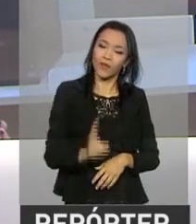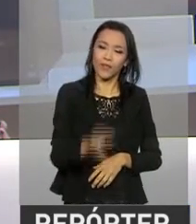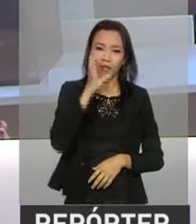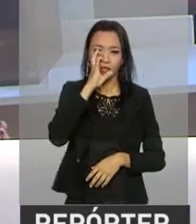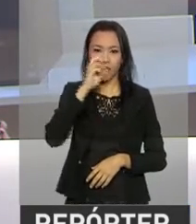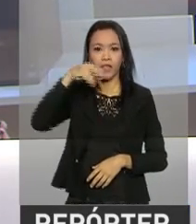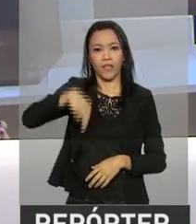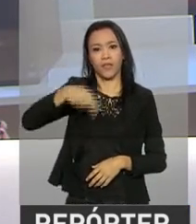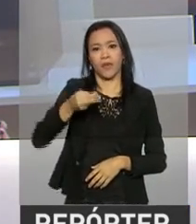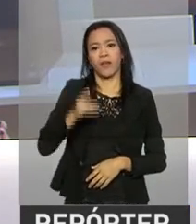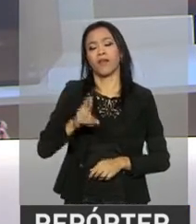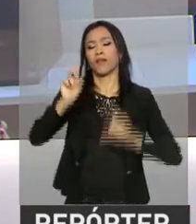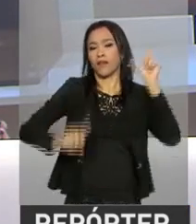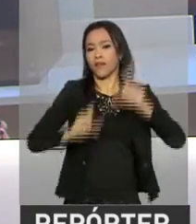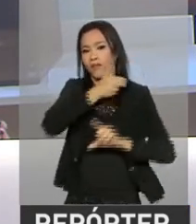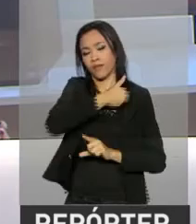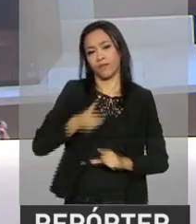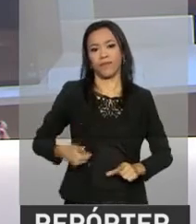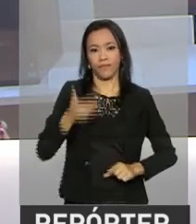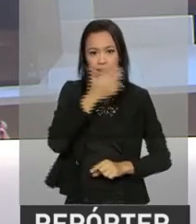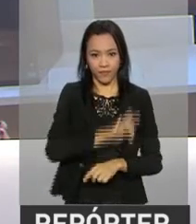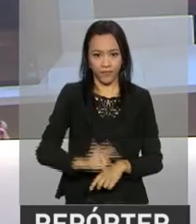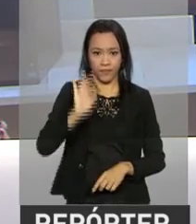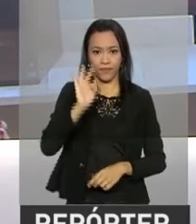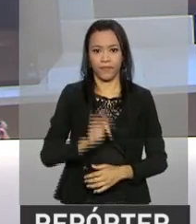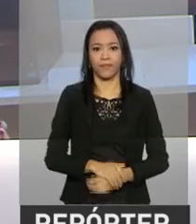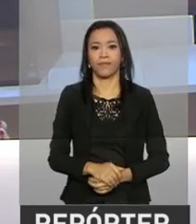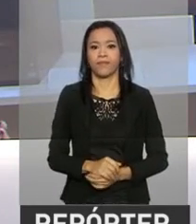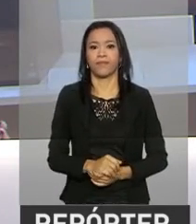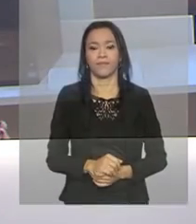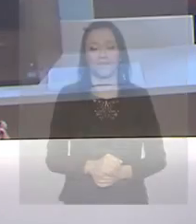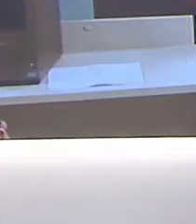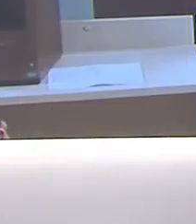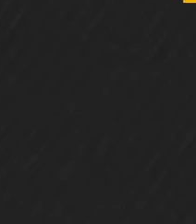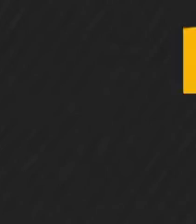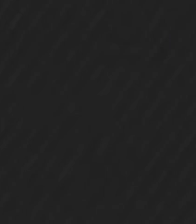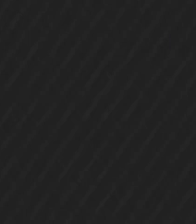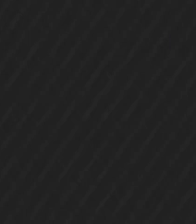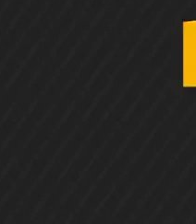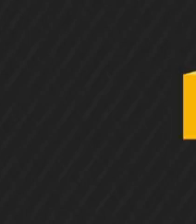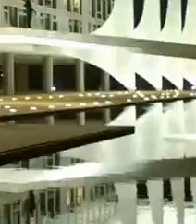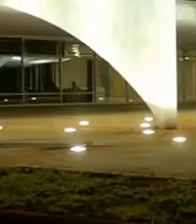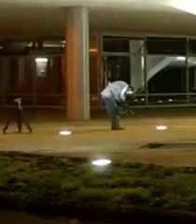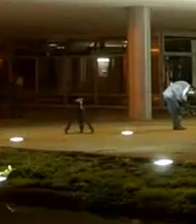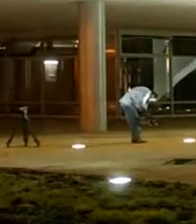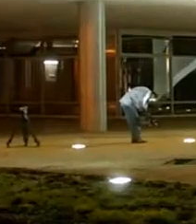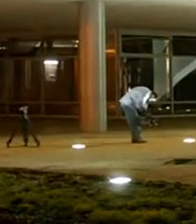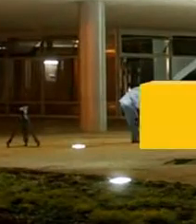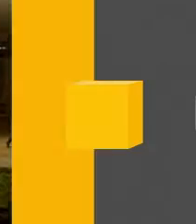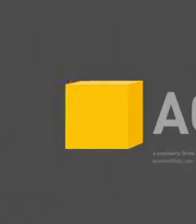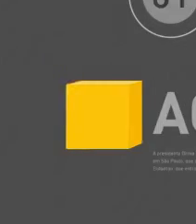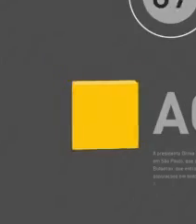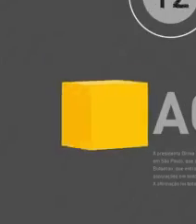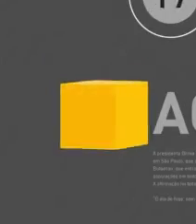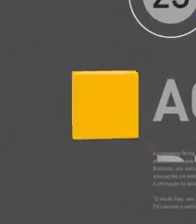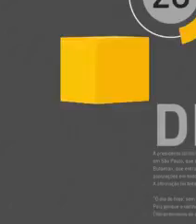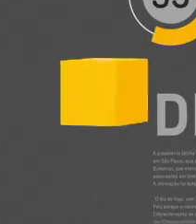com a gente aqui na NBR a TV do Governo Federal E aí